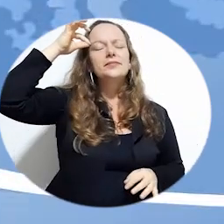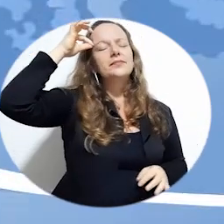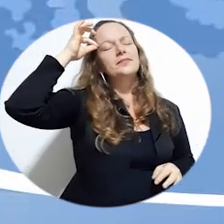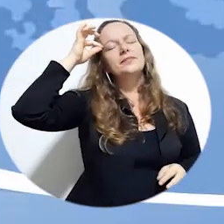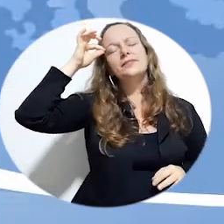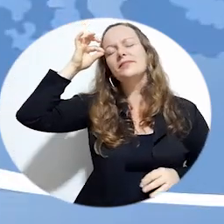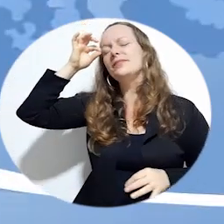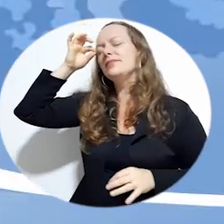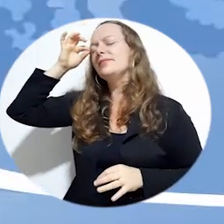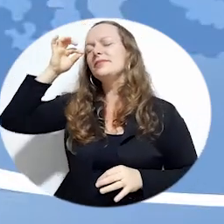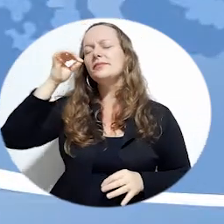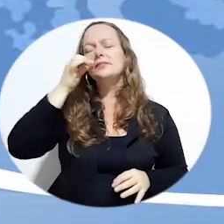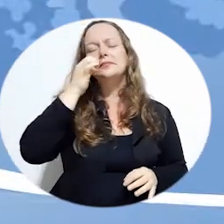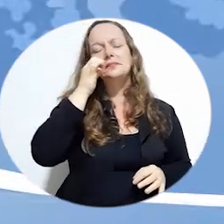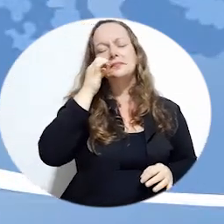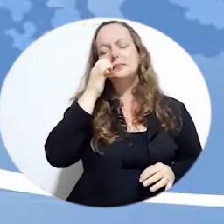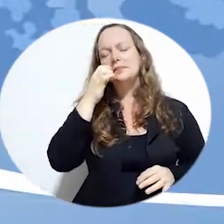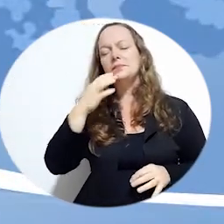Espírito Santo,